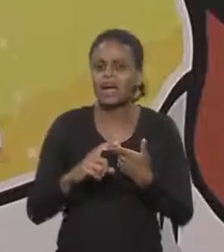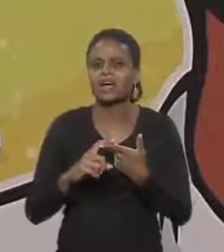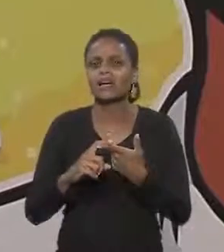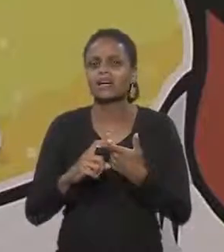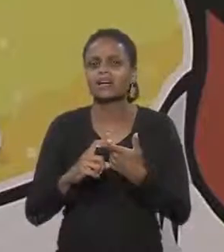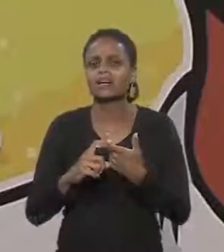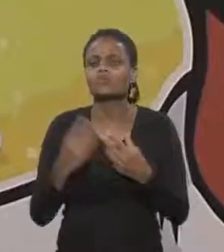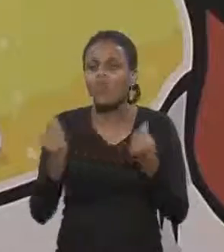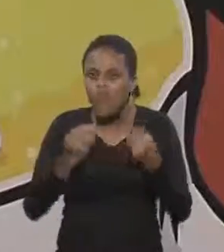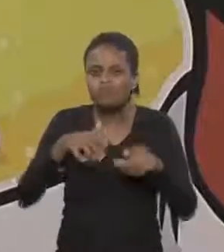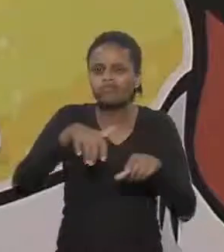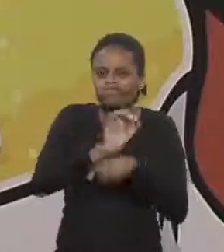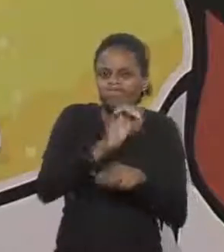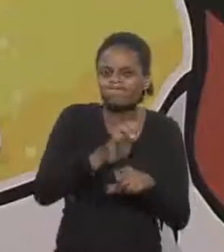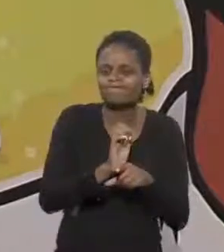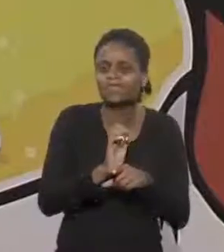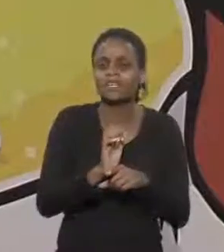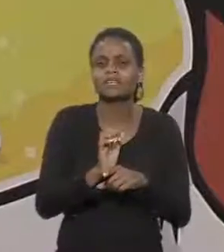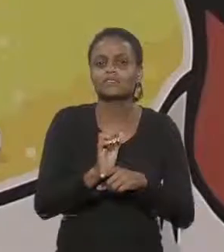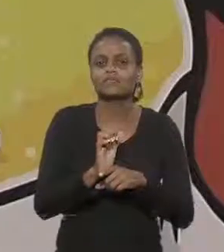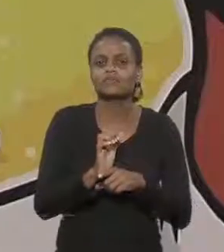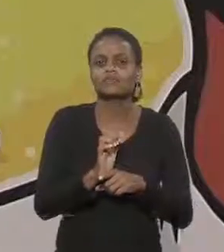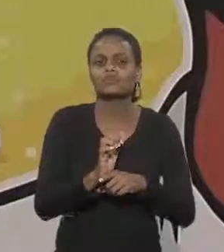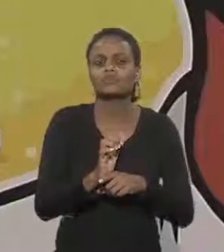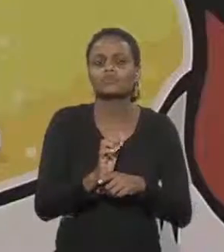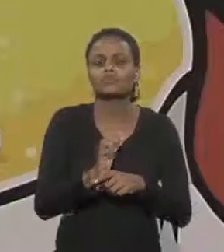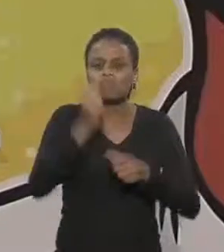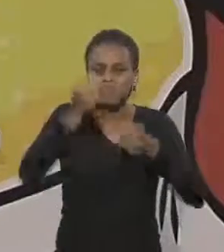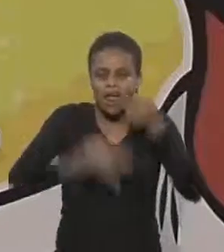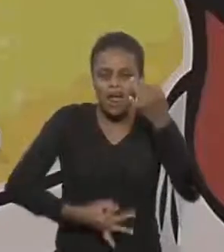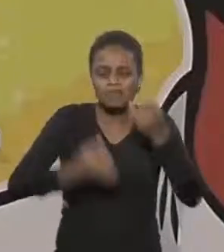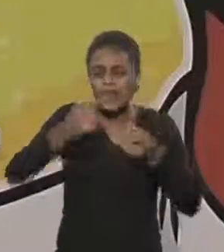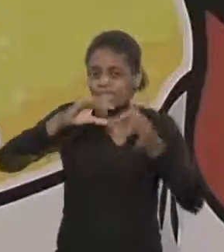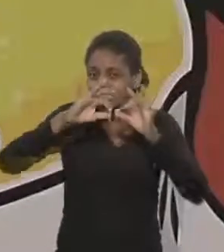um detalhamento da relação que